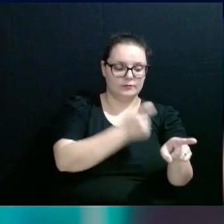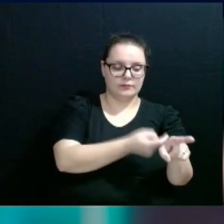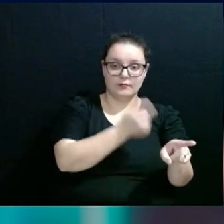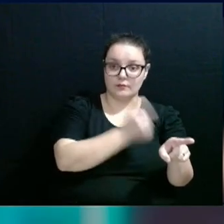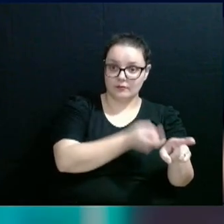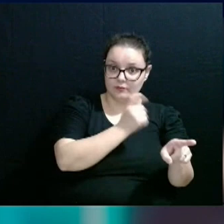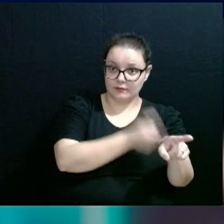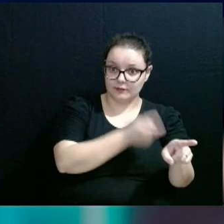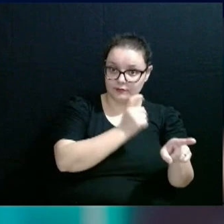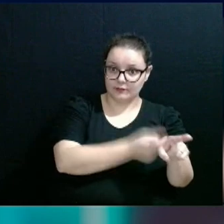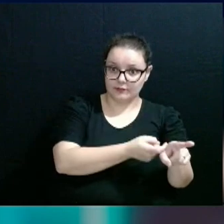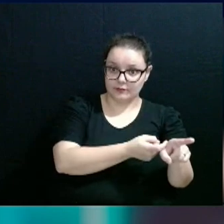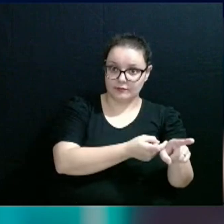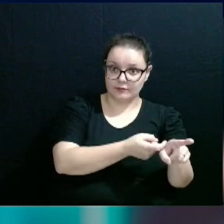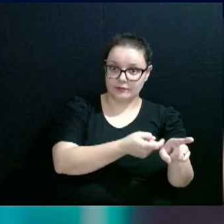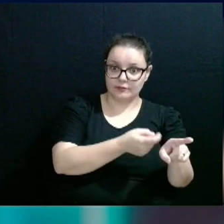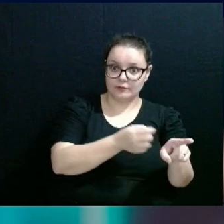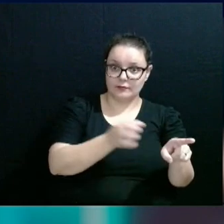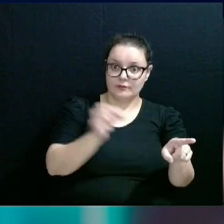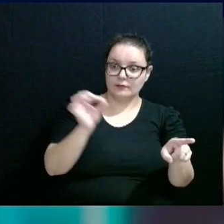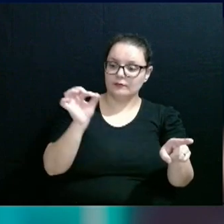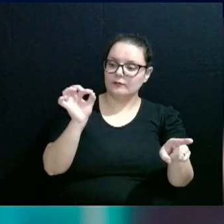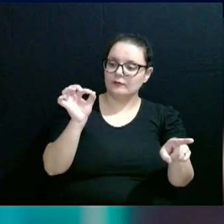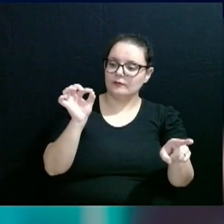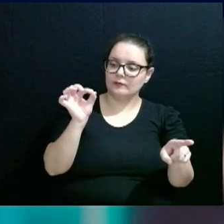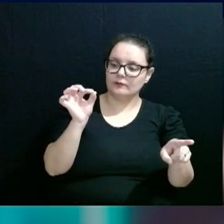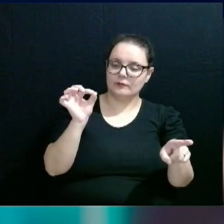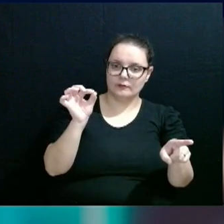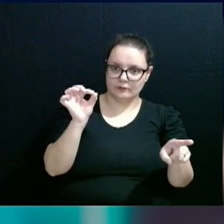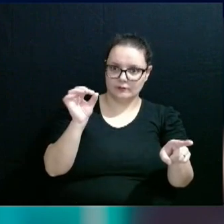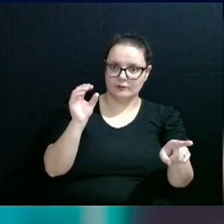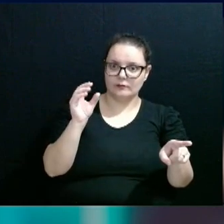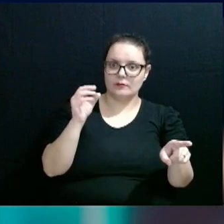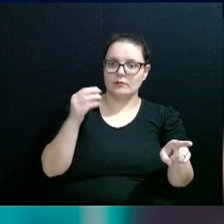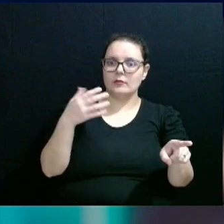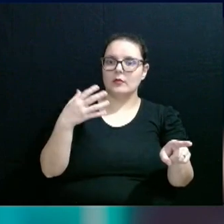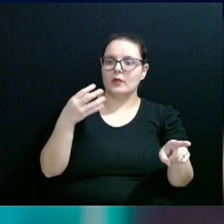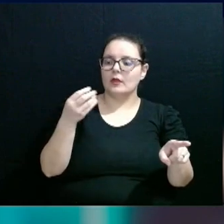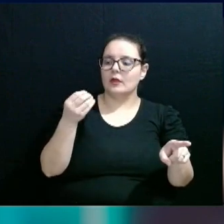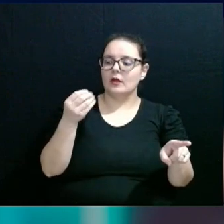se você, na ponta do dedo